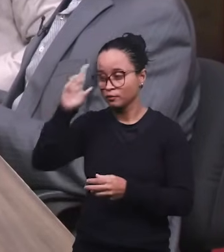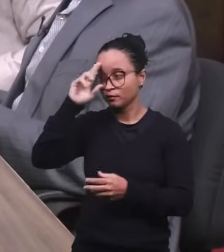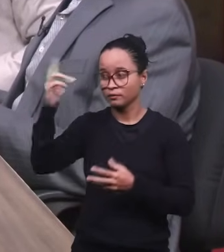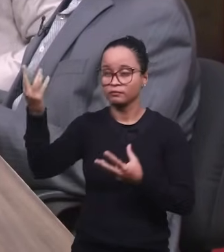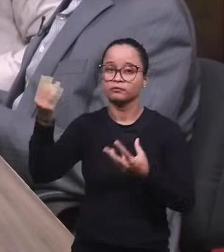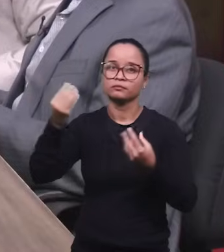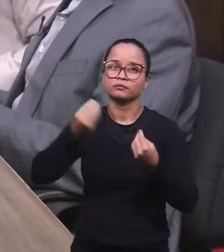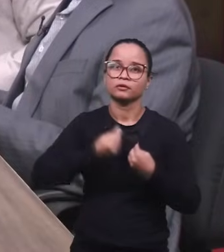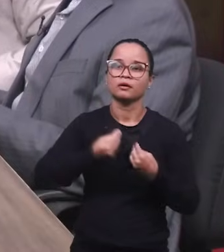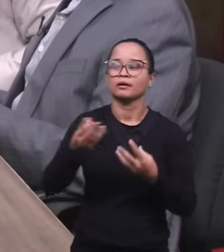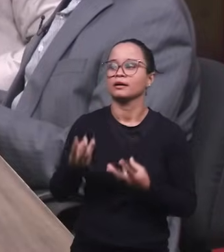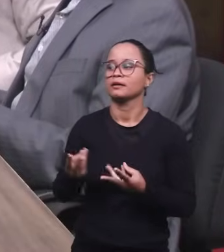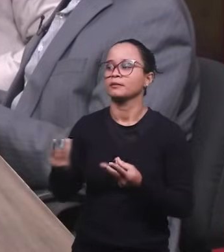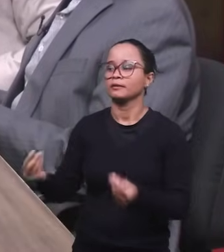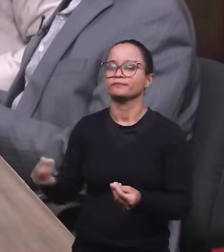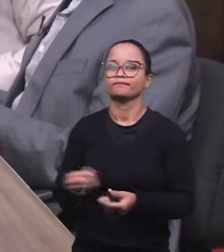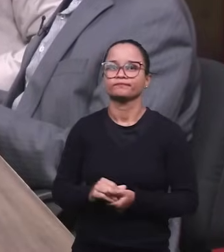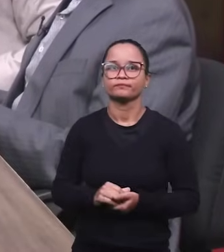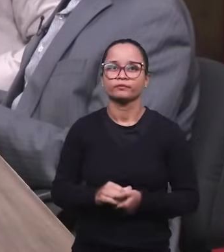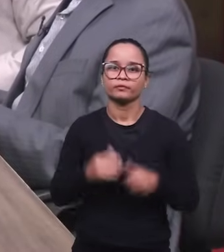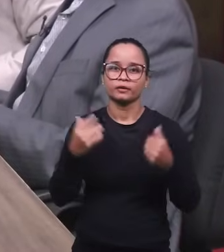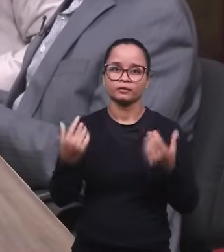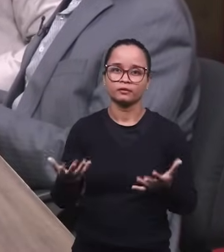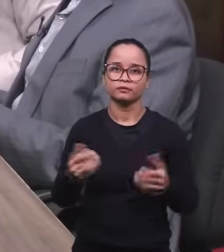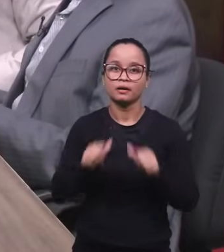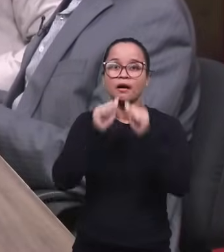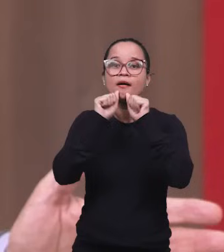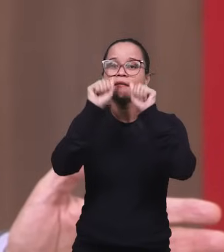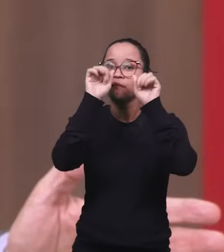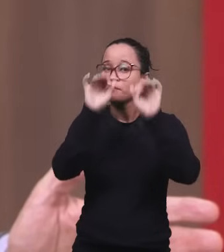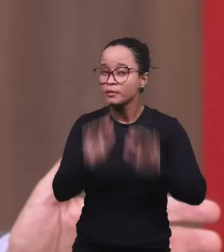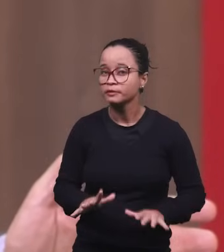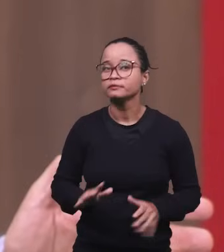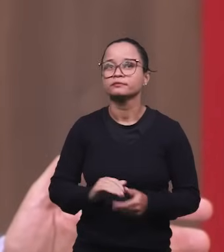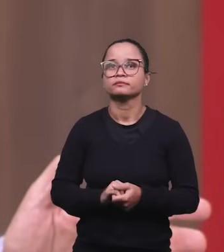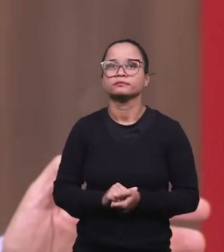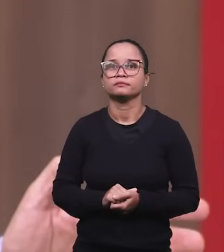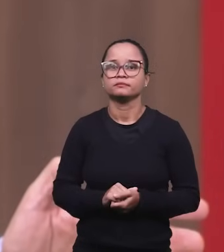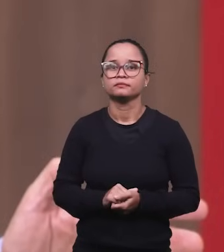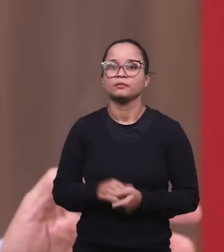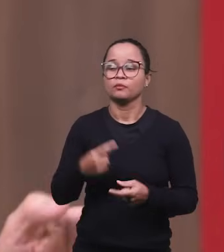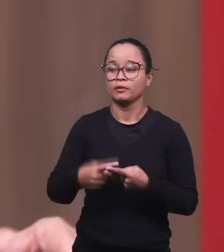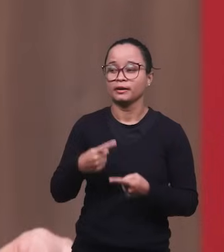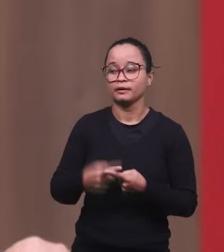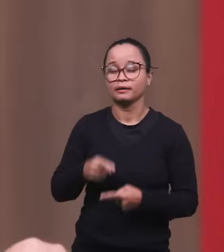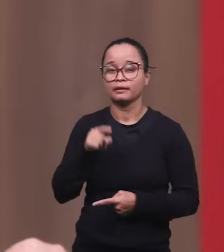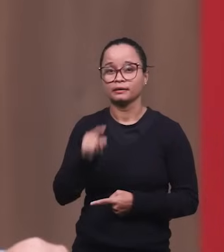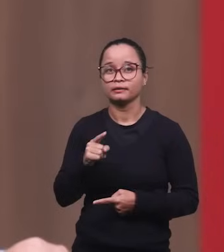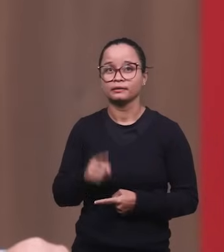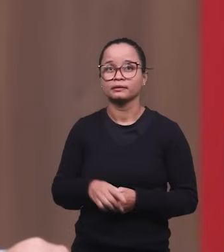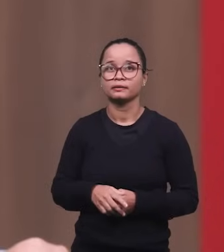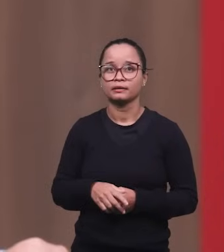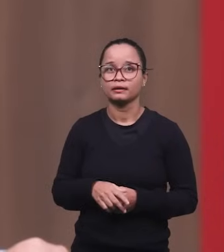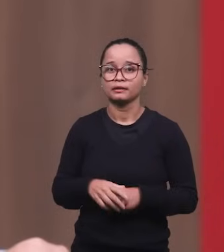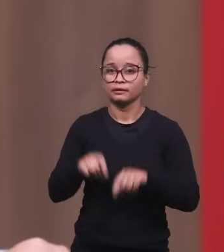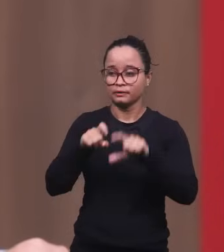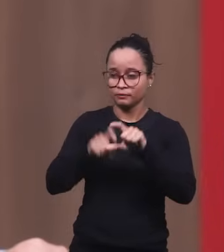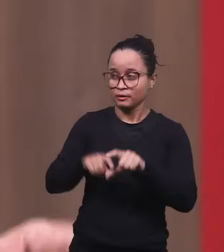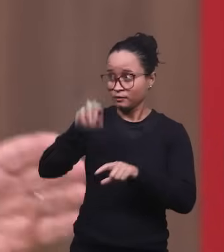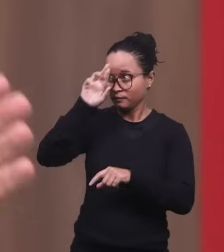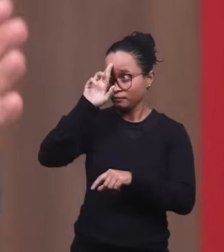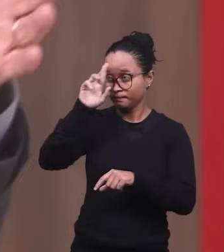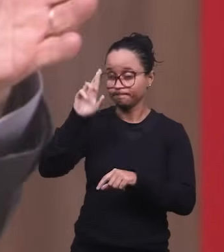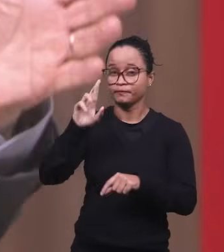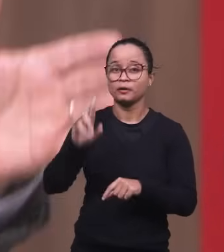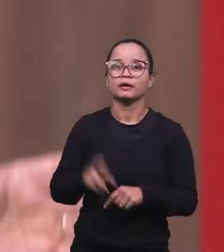daquilo que o Senhor, Ele merece, não é? Então a bênção veio porque ela estava aos pés de